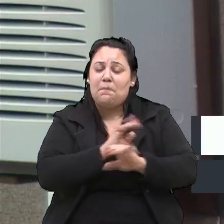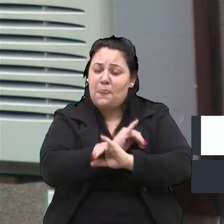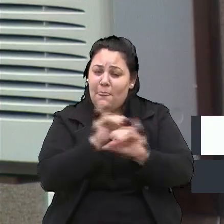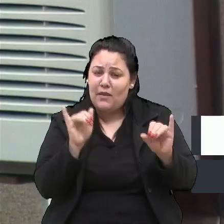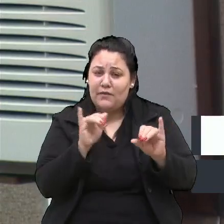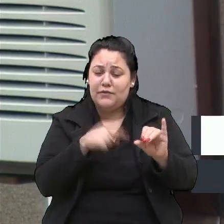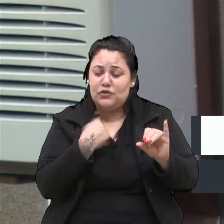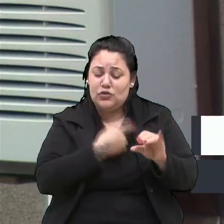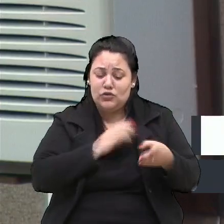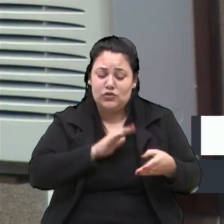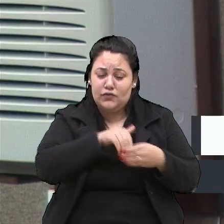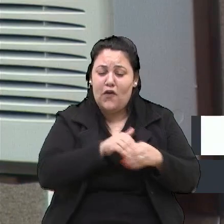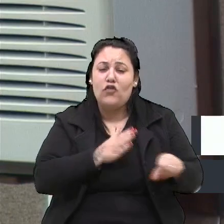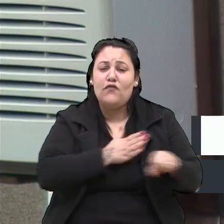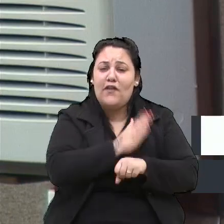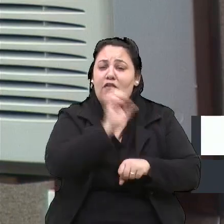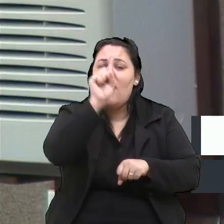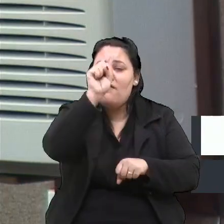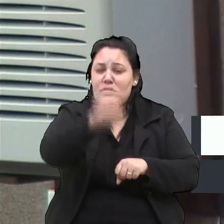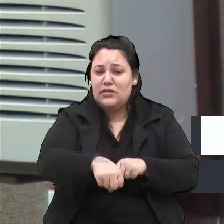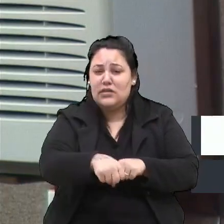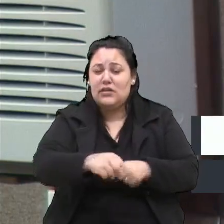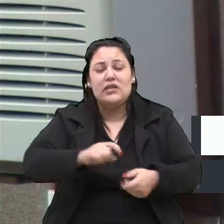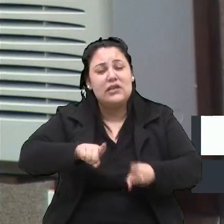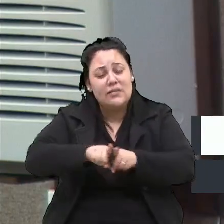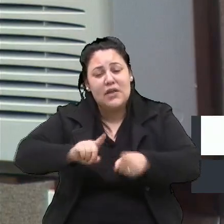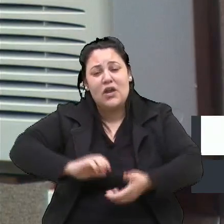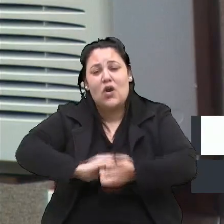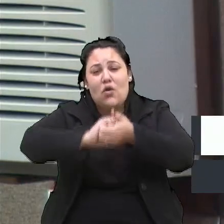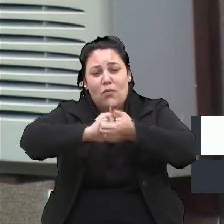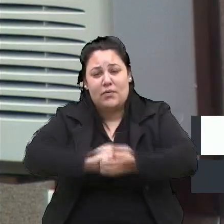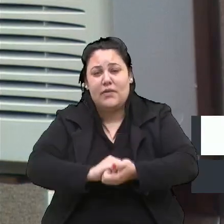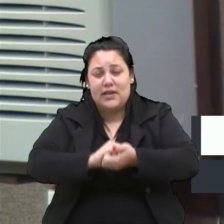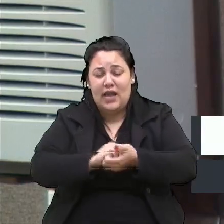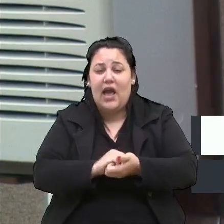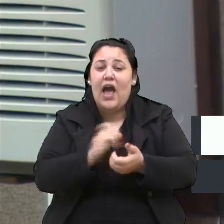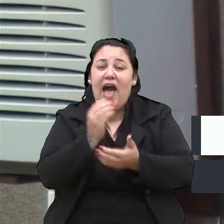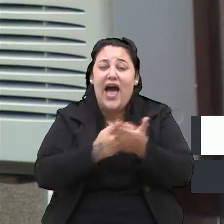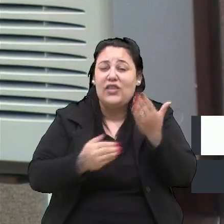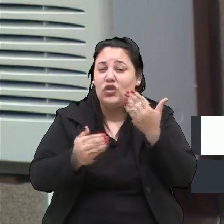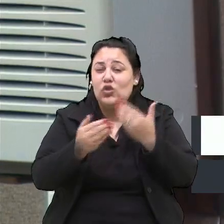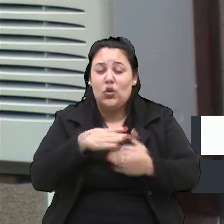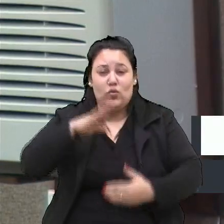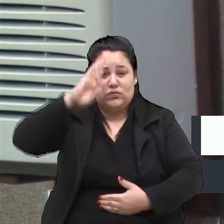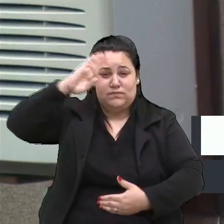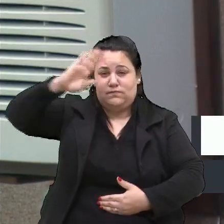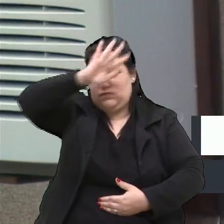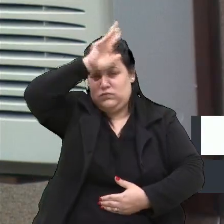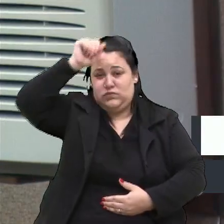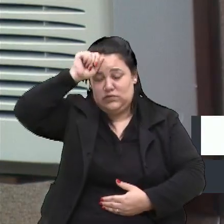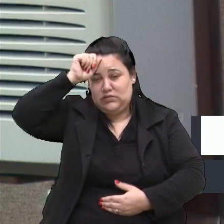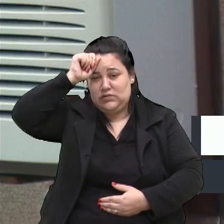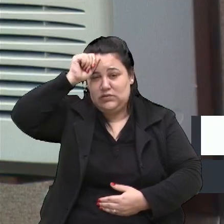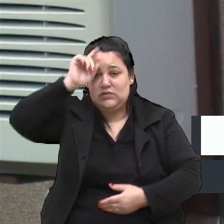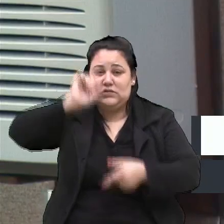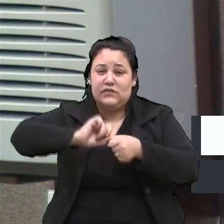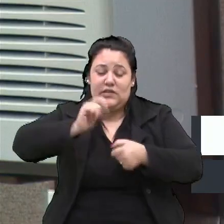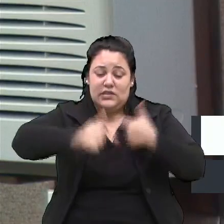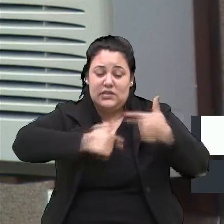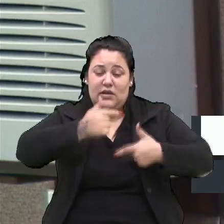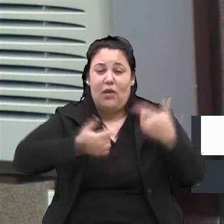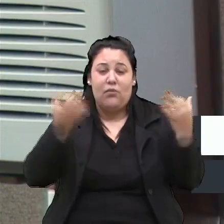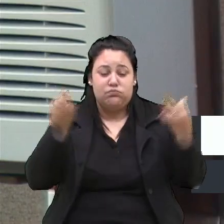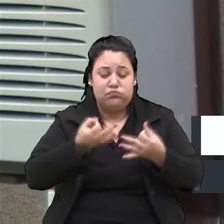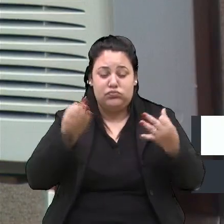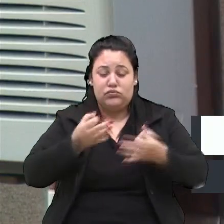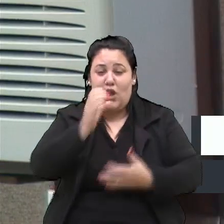o nosso voto favorável e cumprimentar também toda a Guarda Municipal por serviço essencial e fundamental